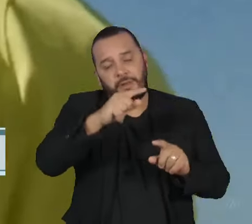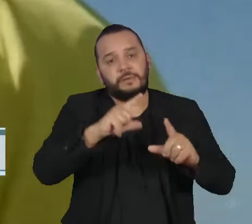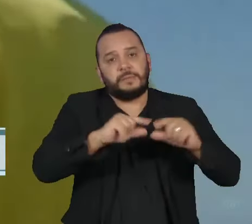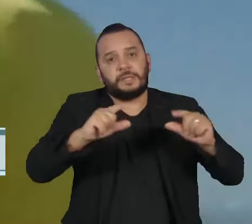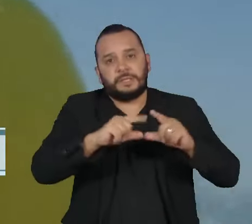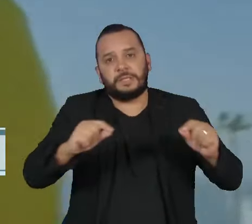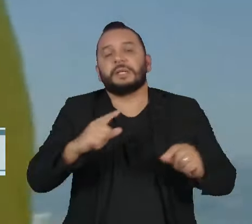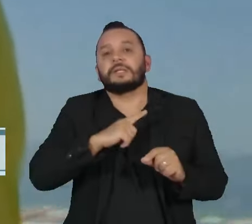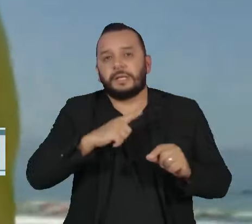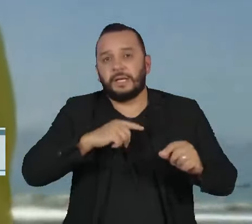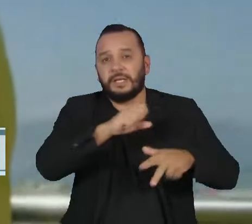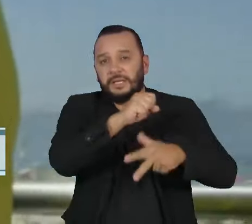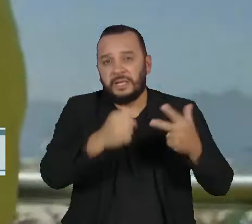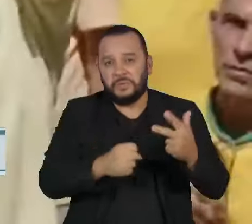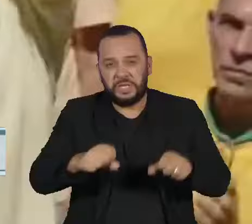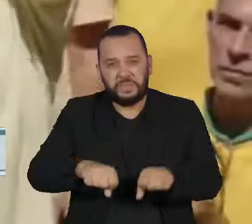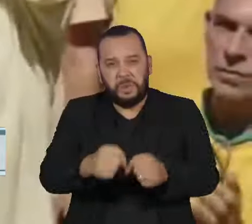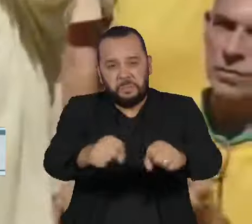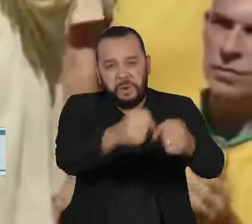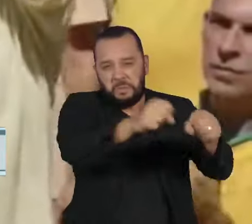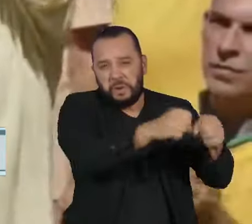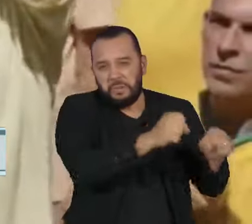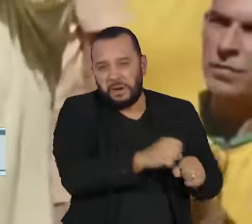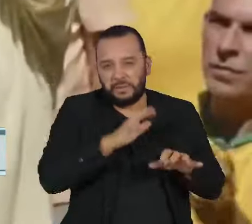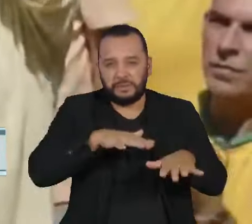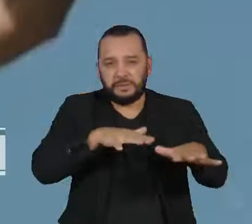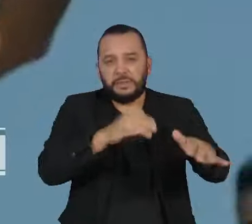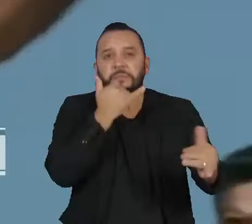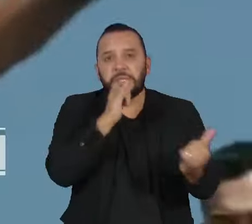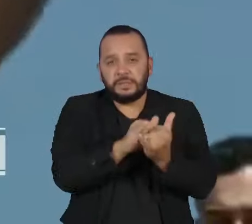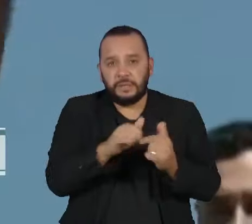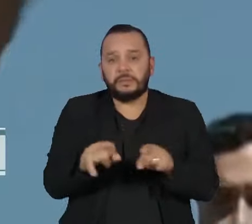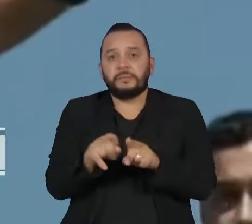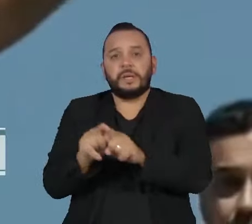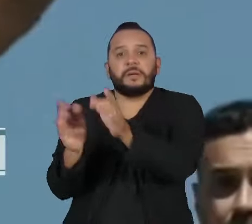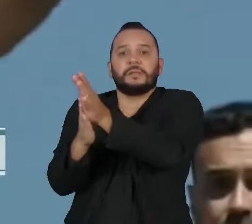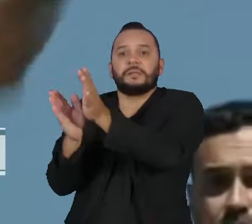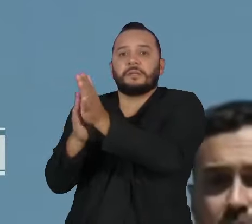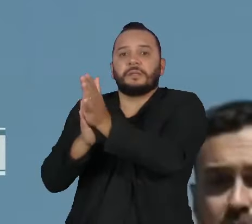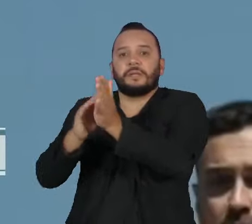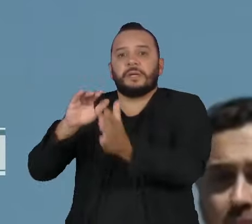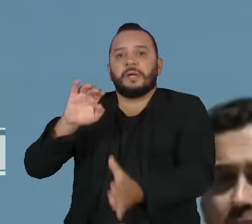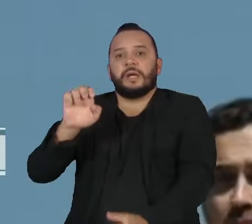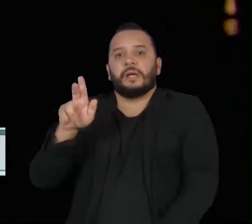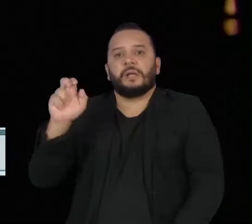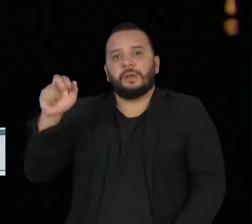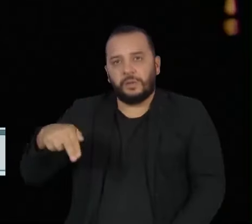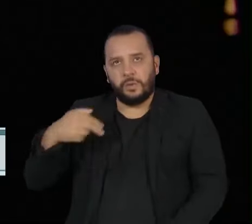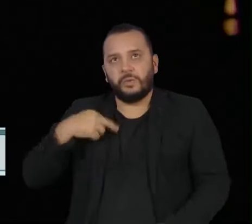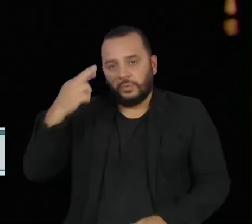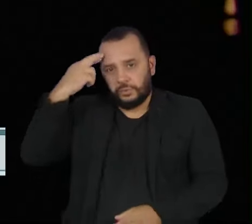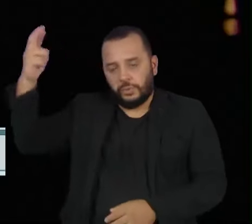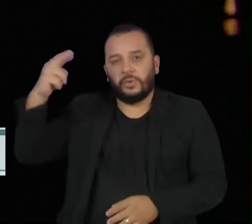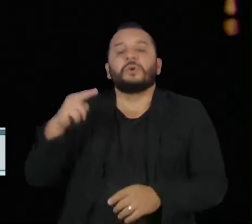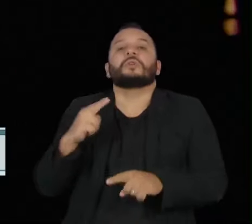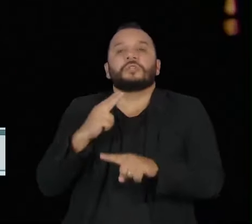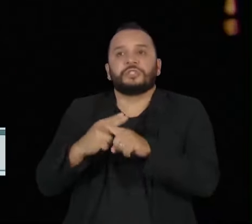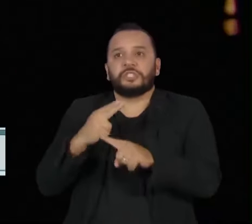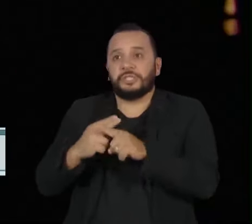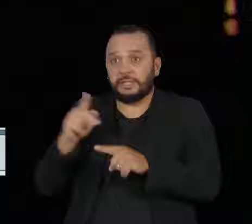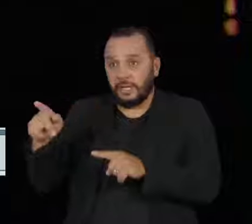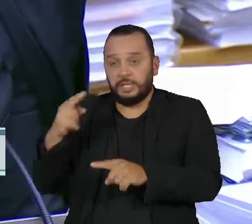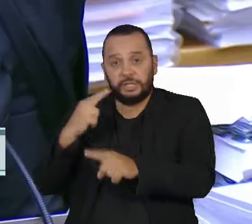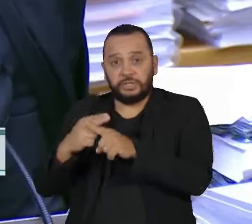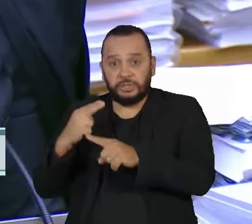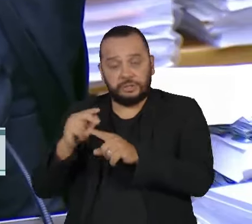foram atacadas por manifestantes. Também pediu uma salva de palmas para Elon Musk, dono da rede X. Musk tem atacado